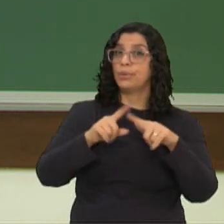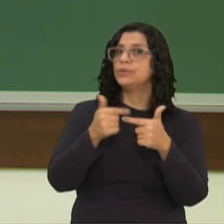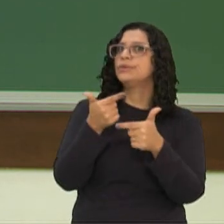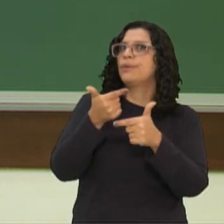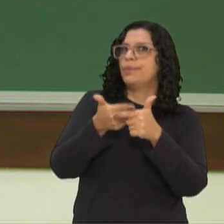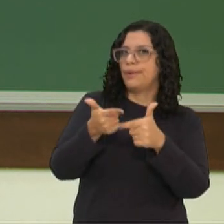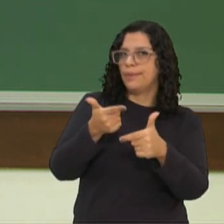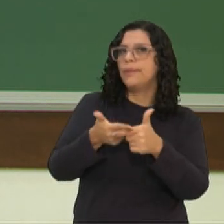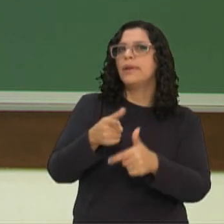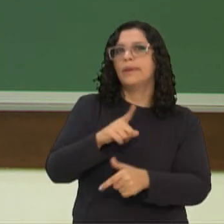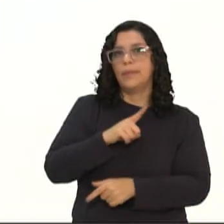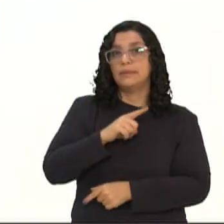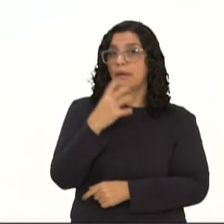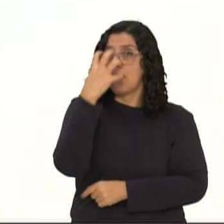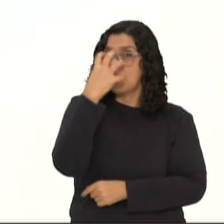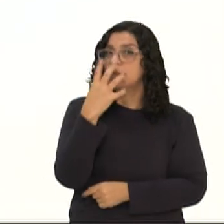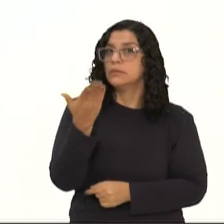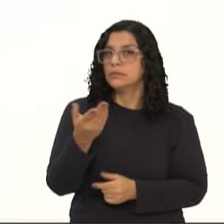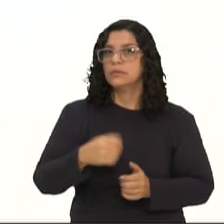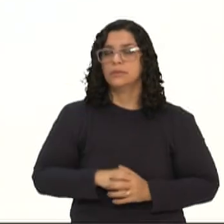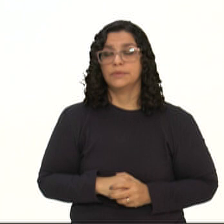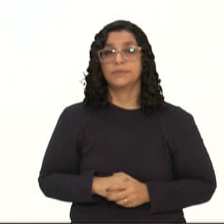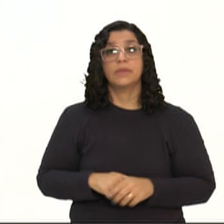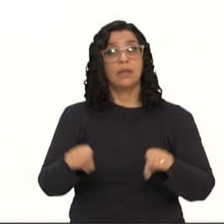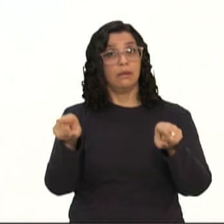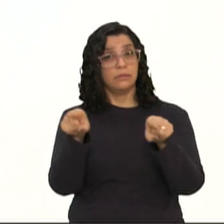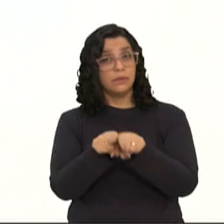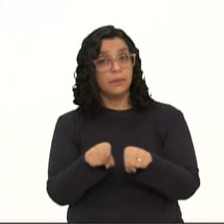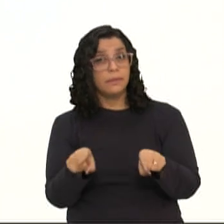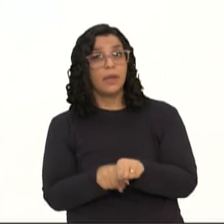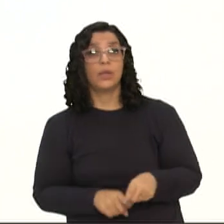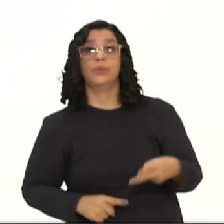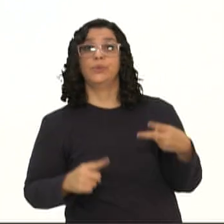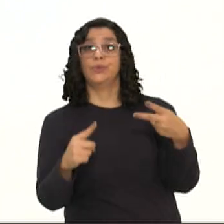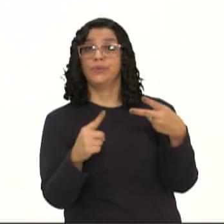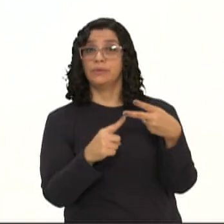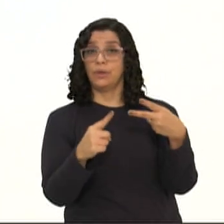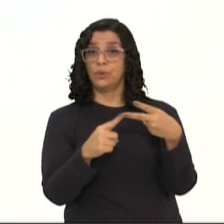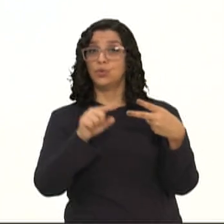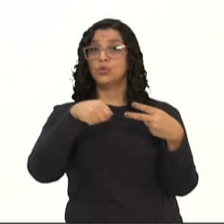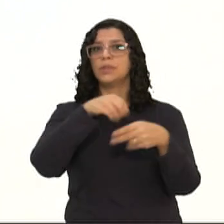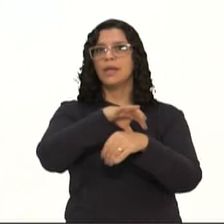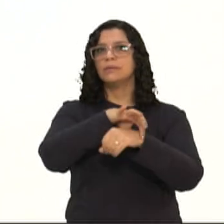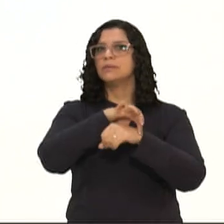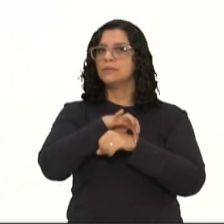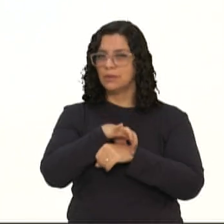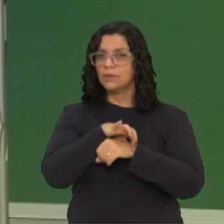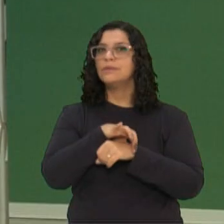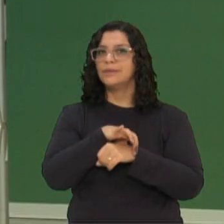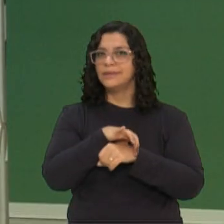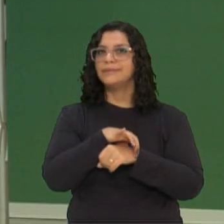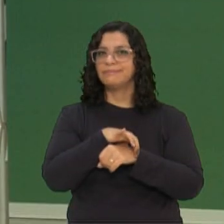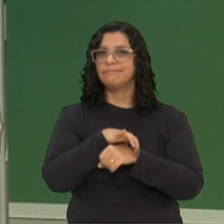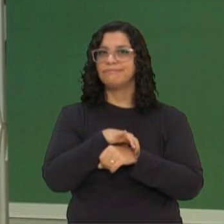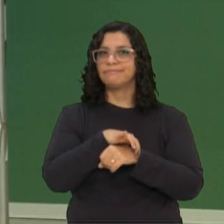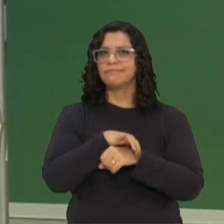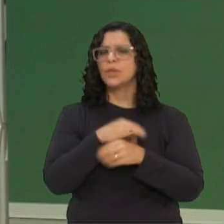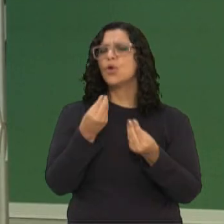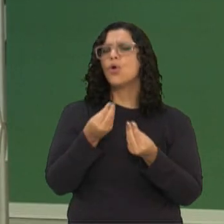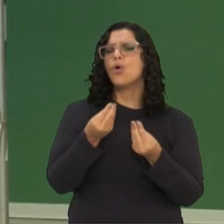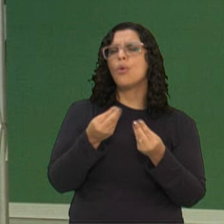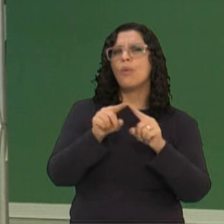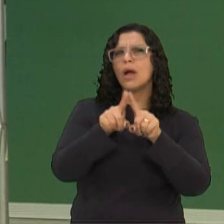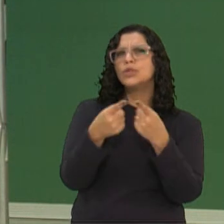problema muito sério. A outra questão é em relação à segurança, né? Segurança do